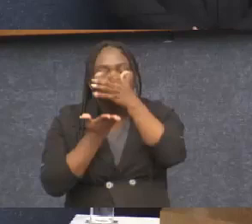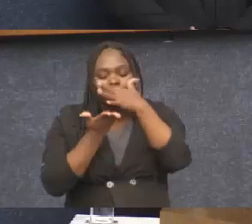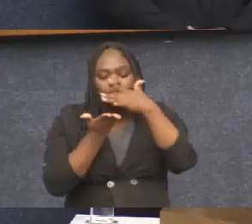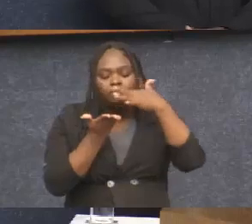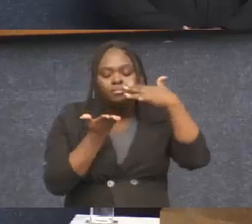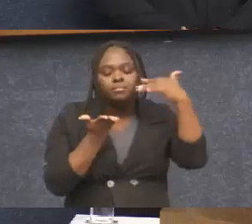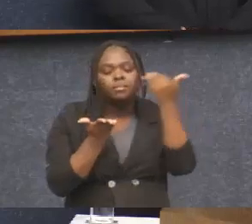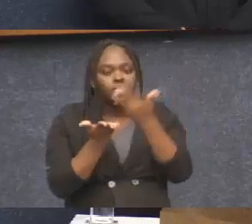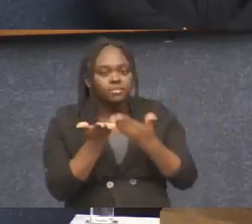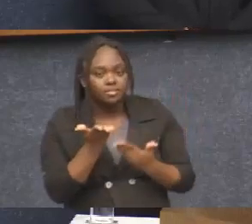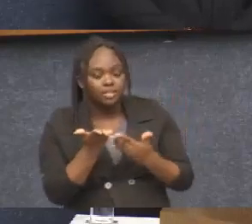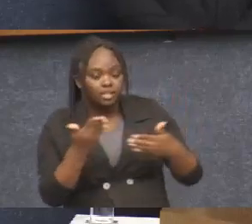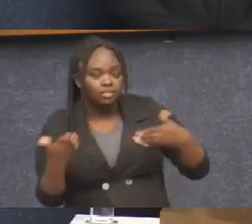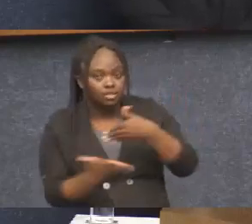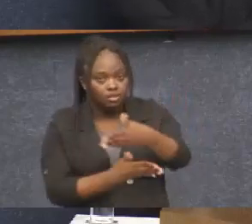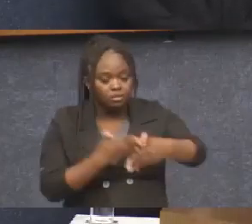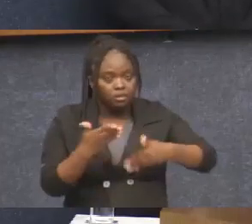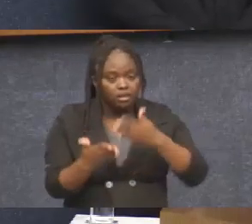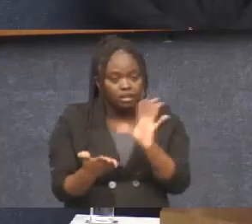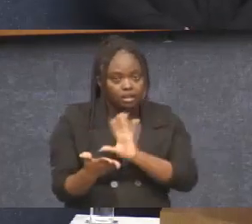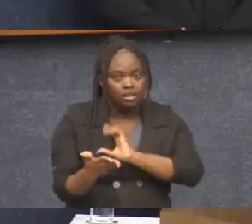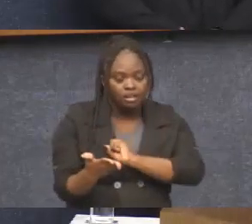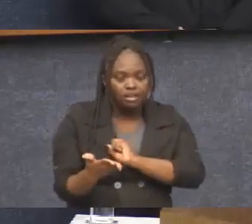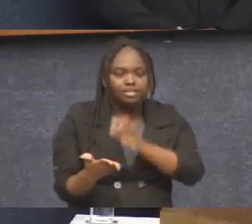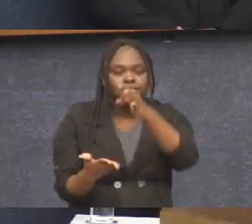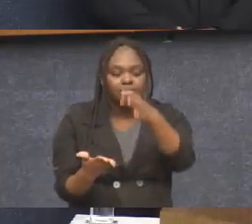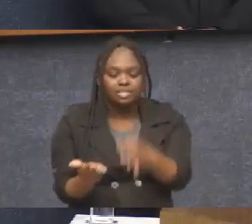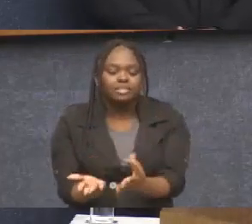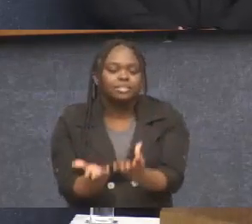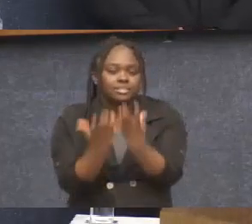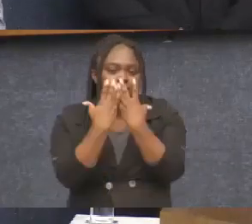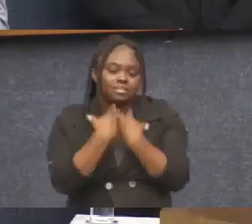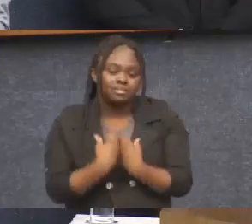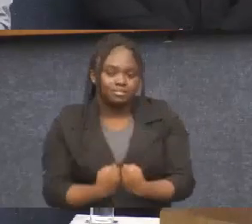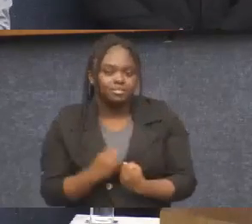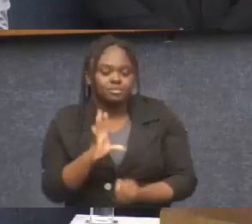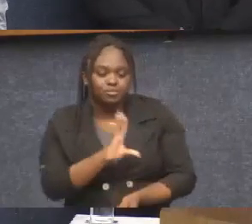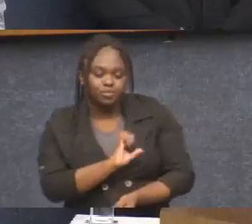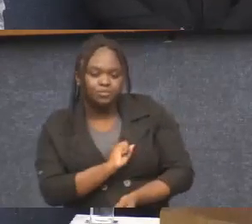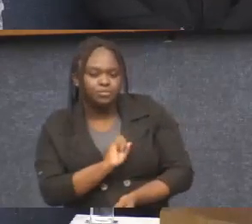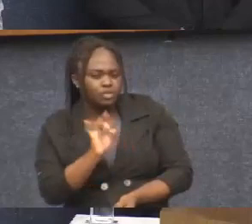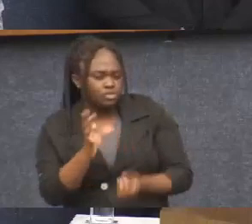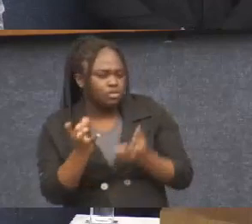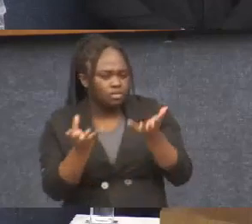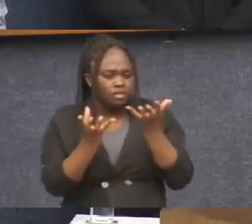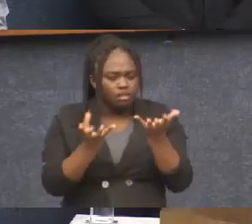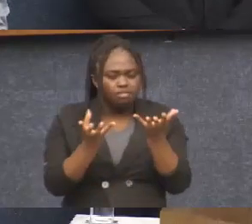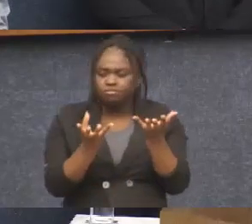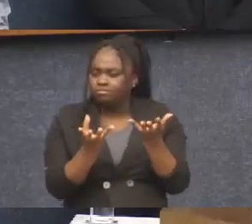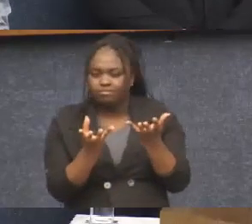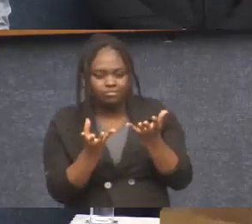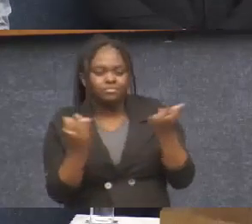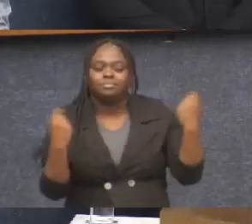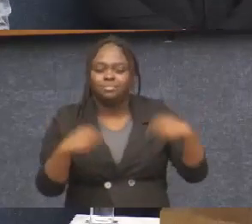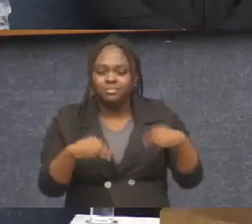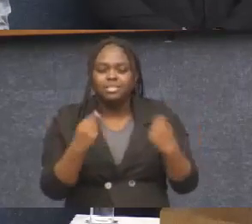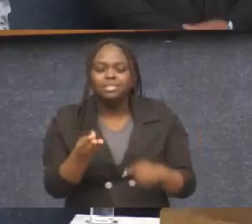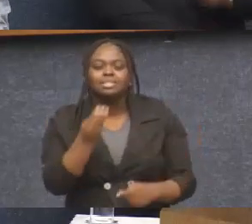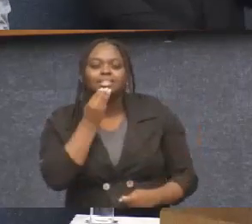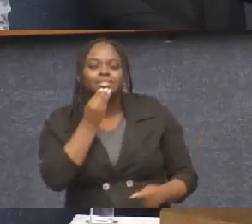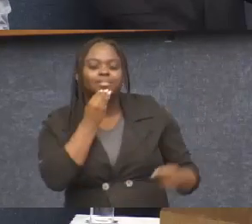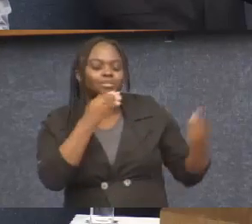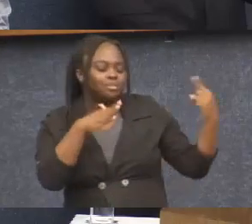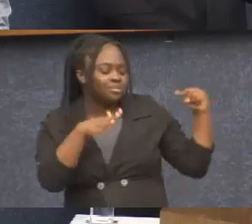amores, de certeza colhe amor. Não é só o querer, tem que desejar